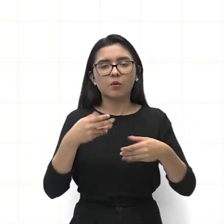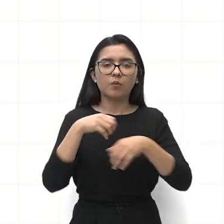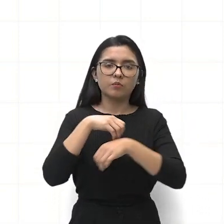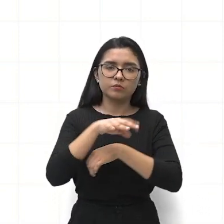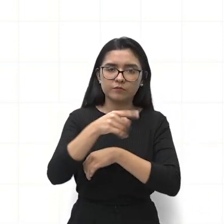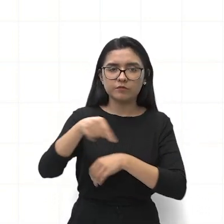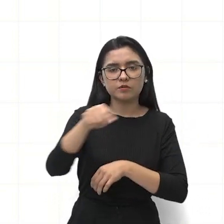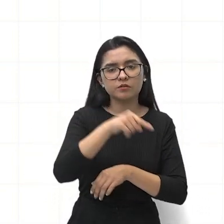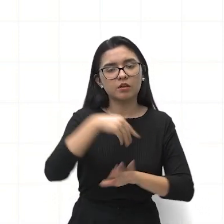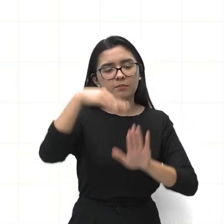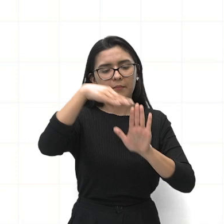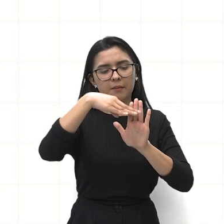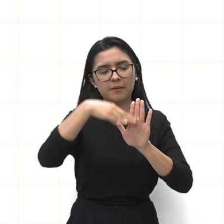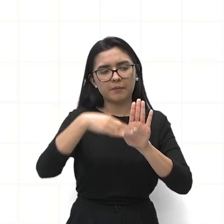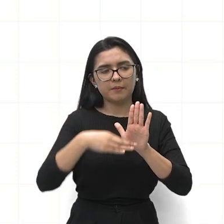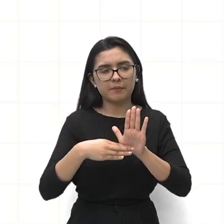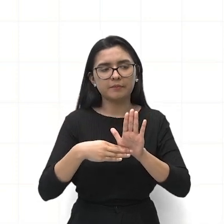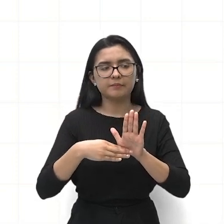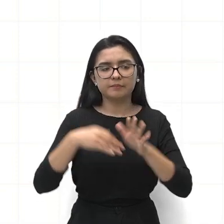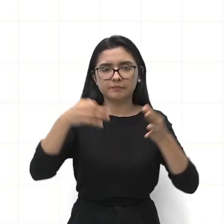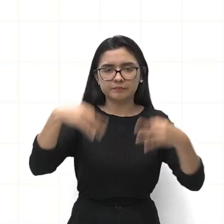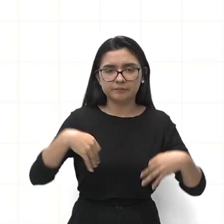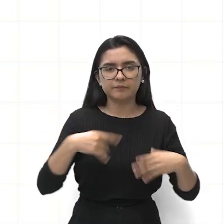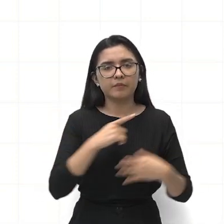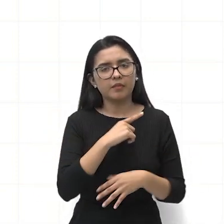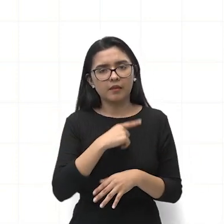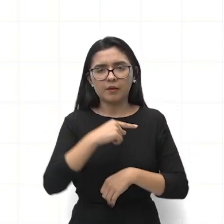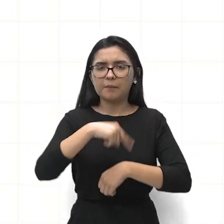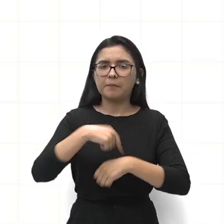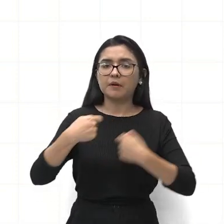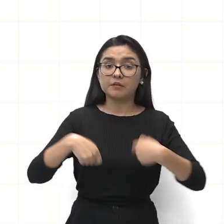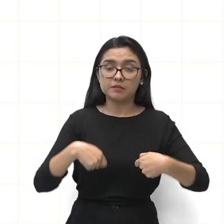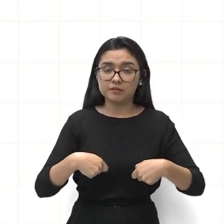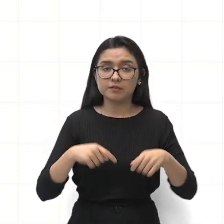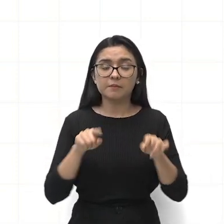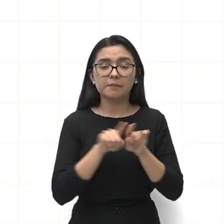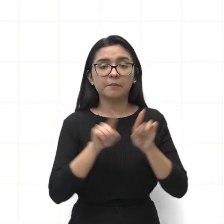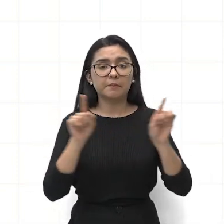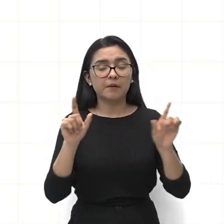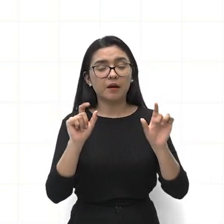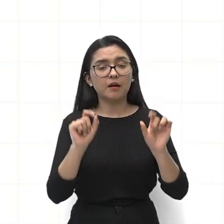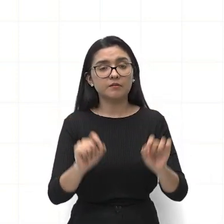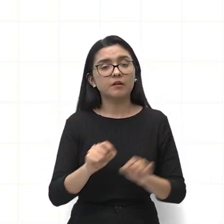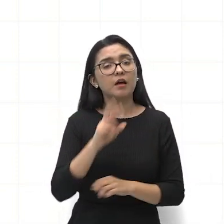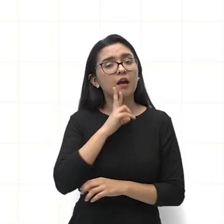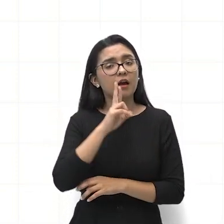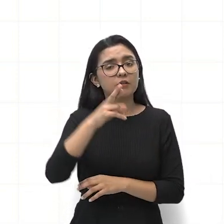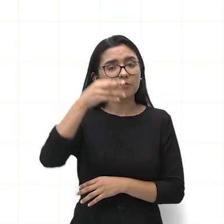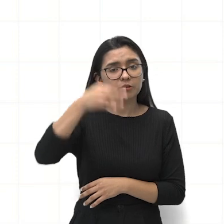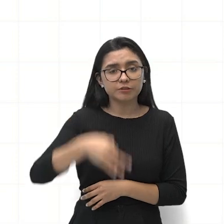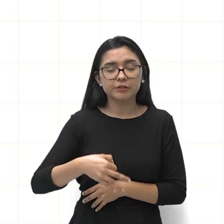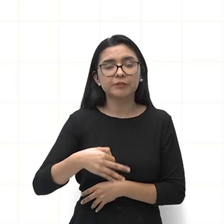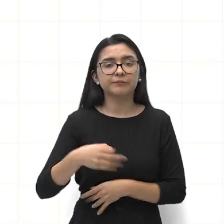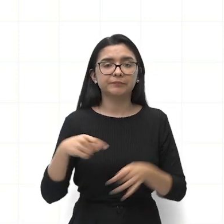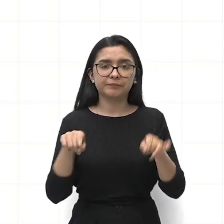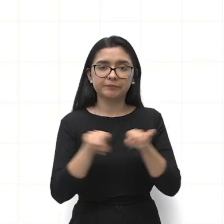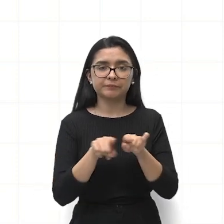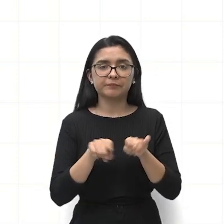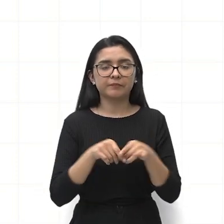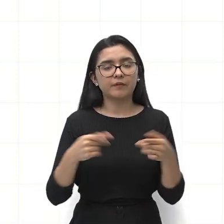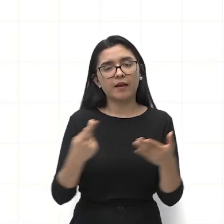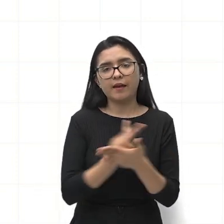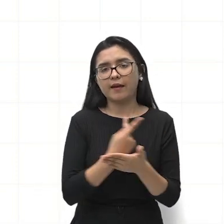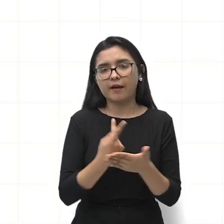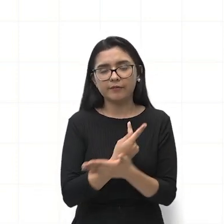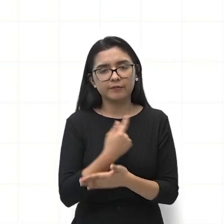você fazer o passo a passo, certo? Leva um pouco mais de tempo? Leva. Porém, a probabilidade de você cometer um